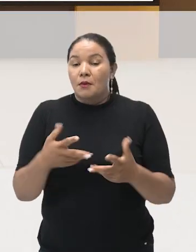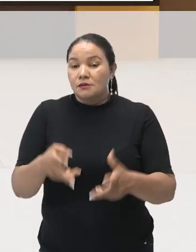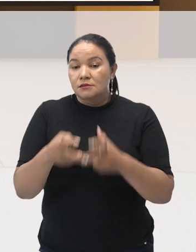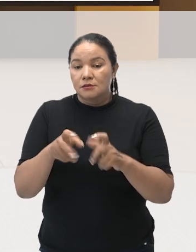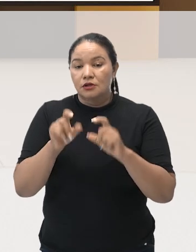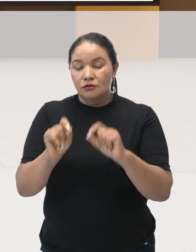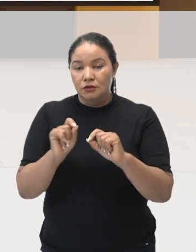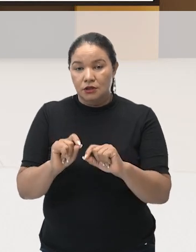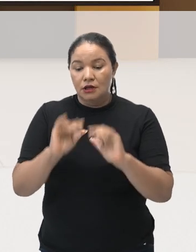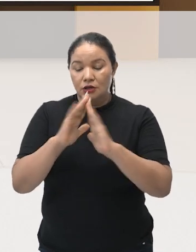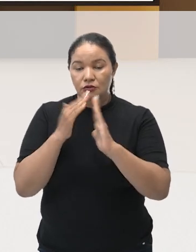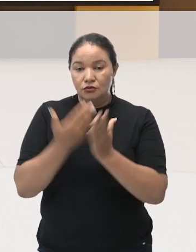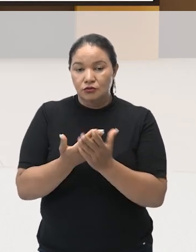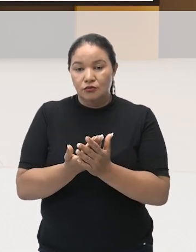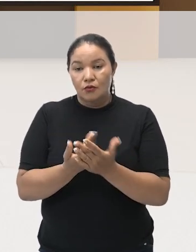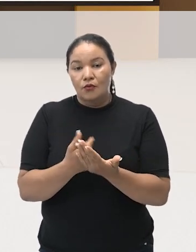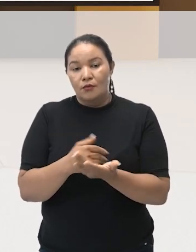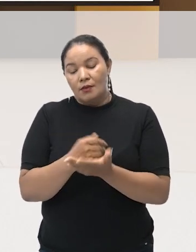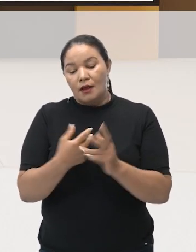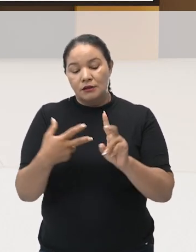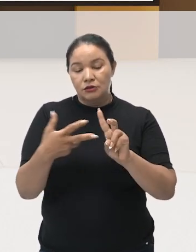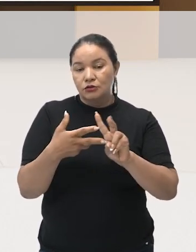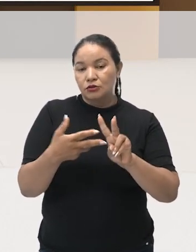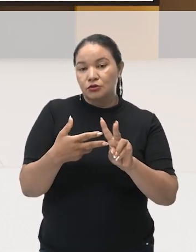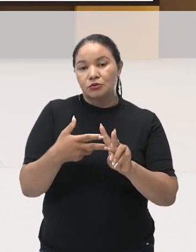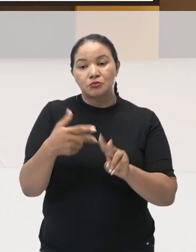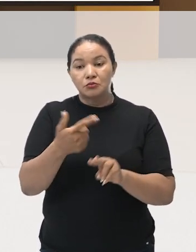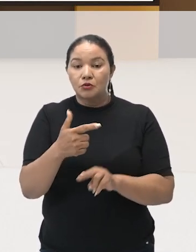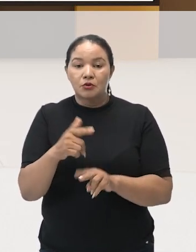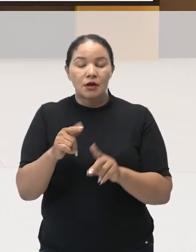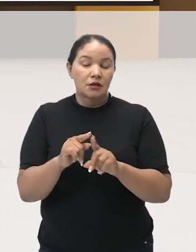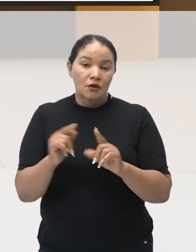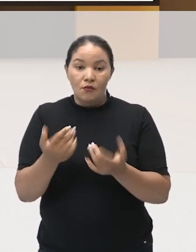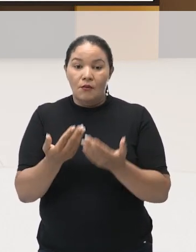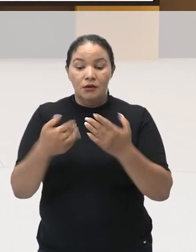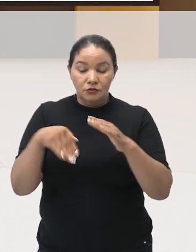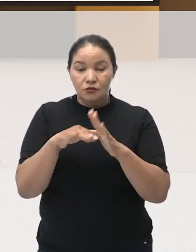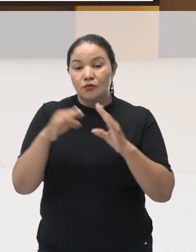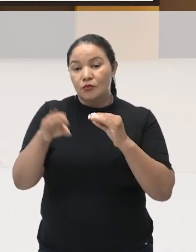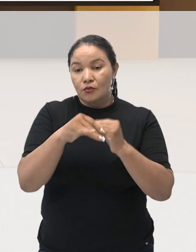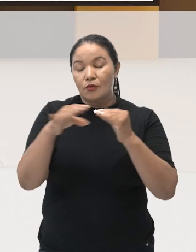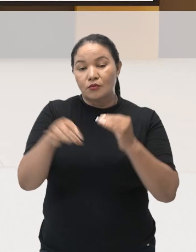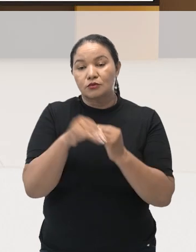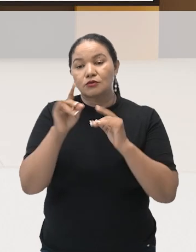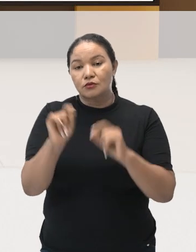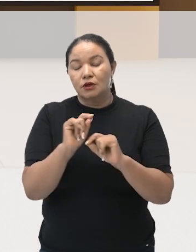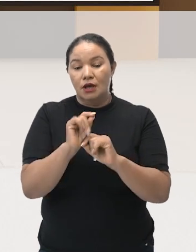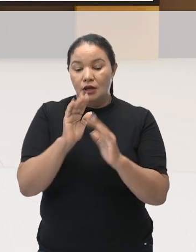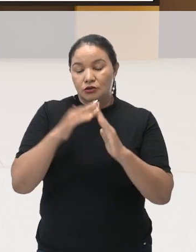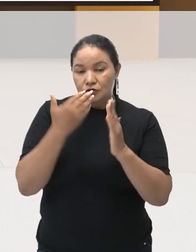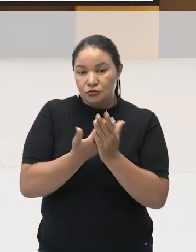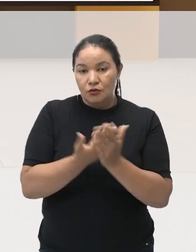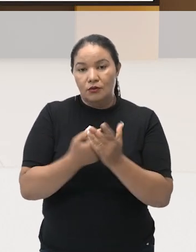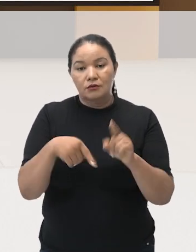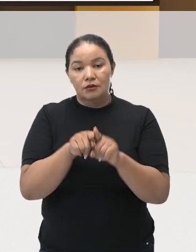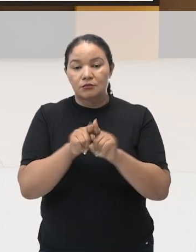escolas Suruí a sua cultura e a sua língua, começando por onde? Pela normatização e criação